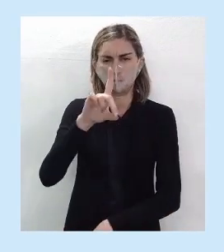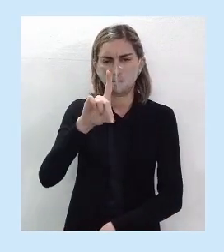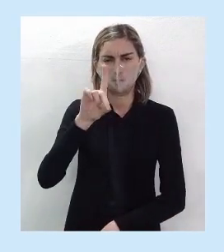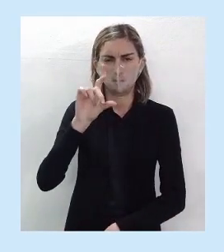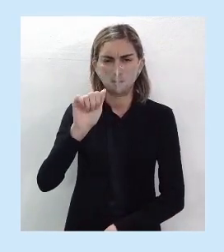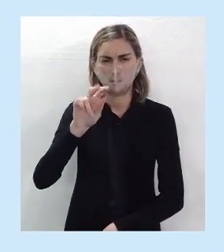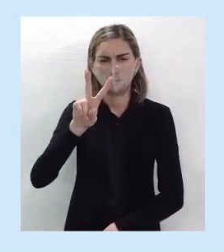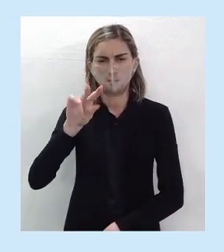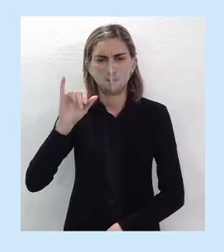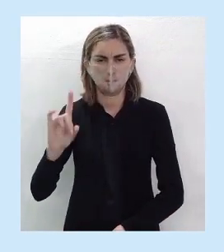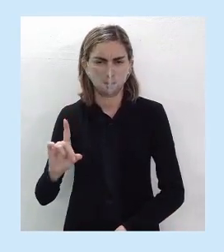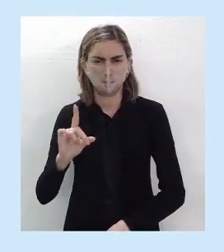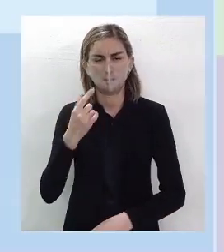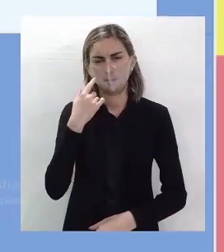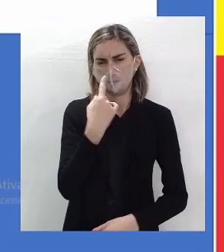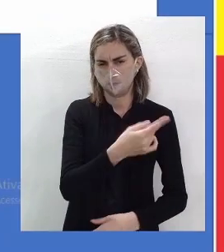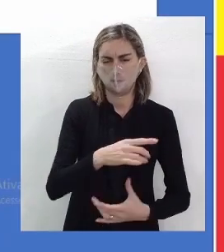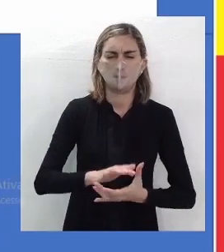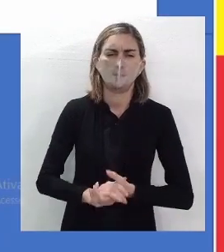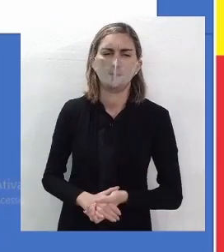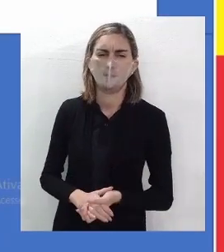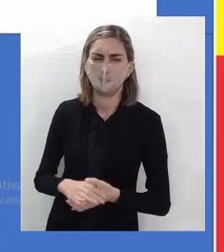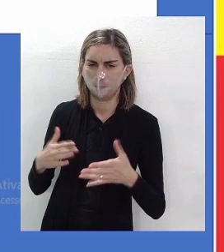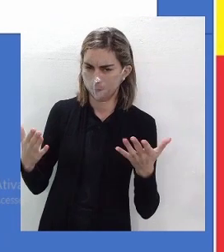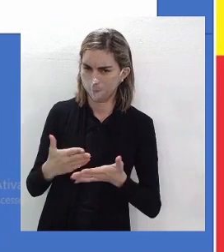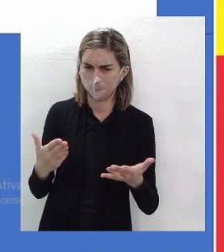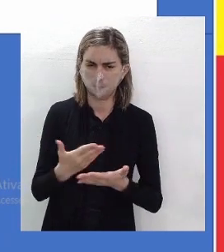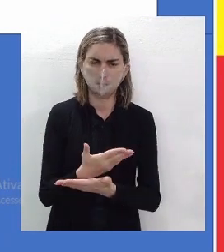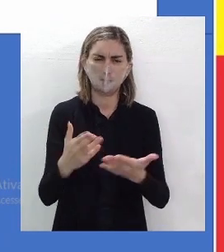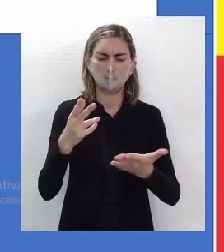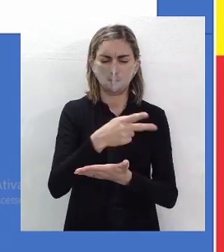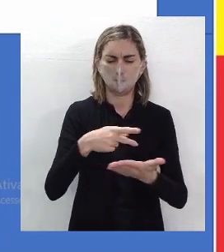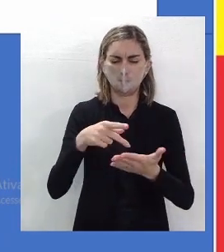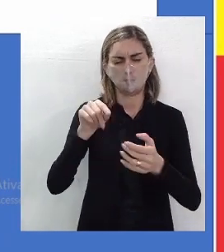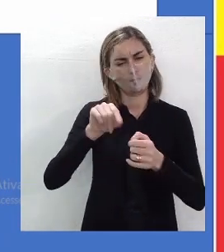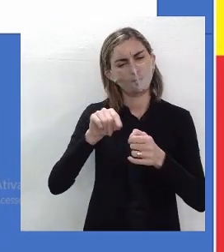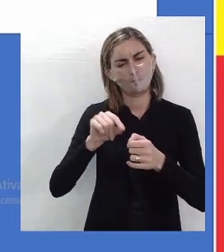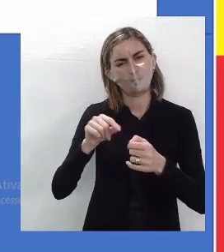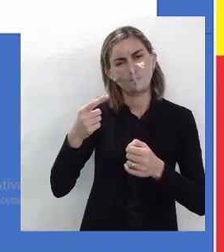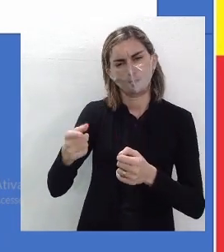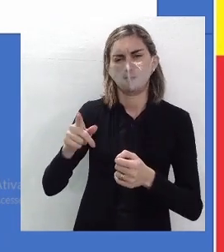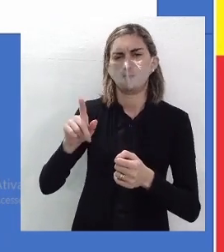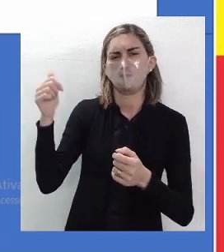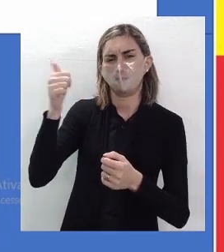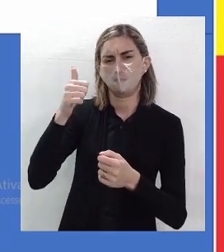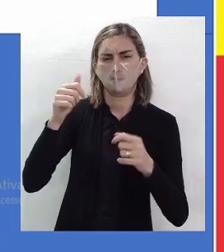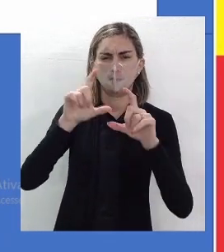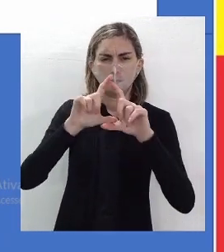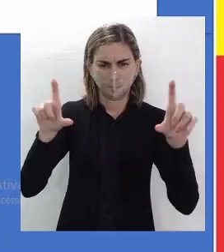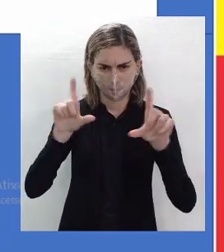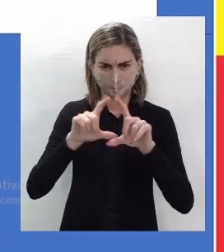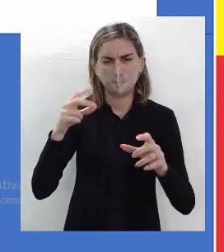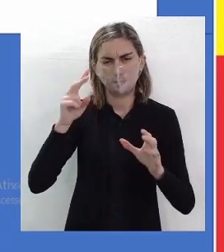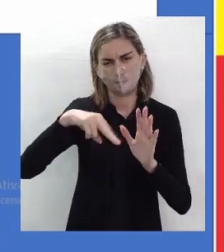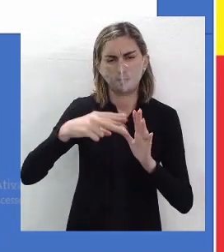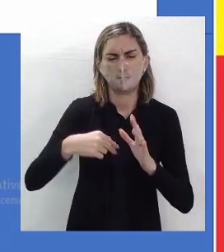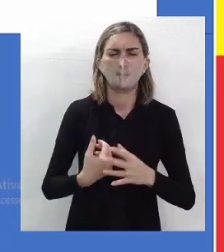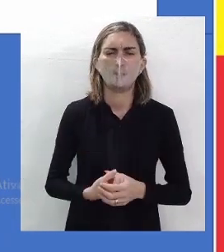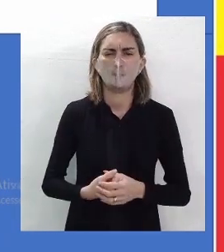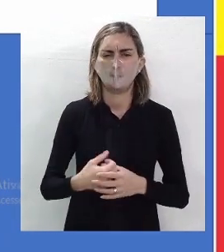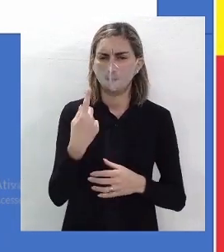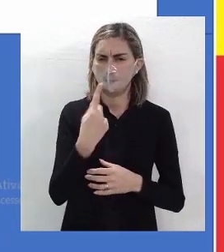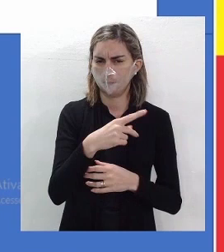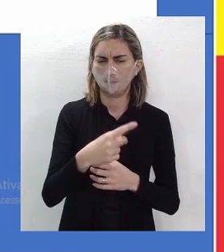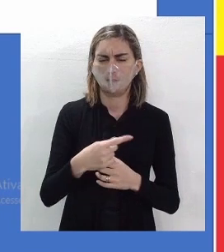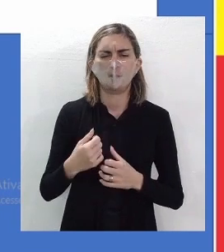David. Olha aí, se liga que eu vou mostrar para você agora o poema que ele fez, inspirado no primeiro haikai que a gente leu. O